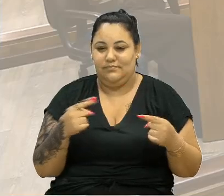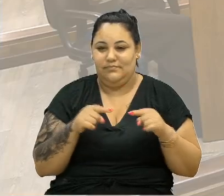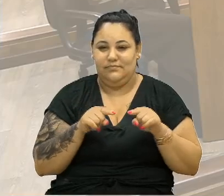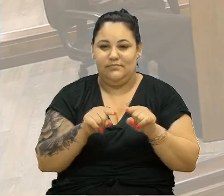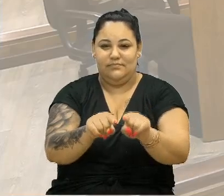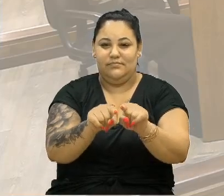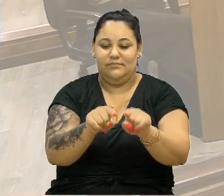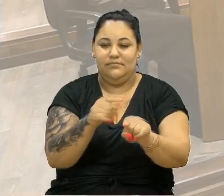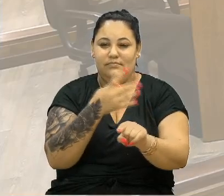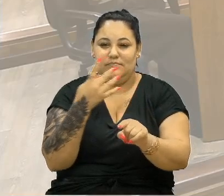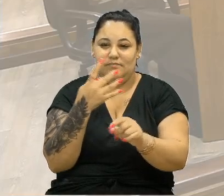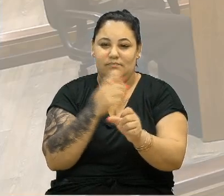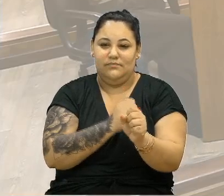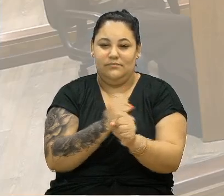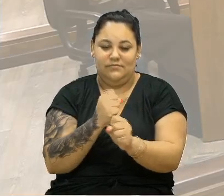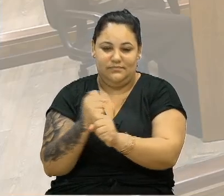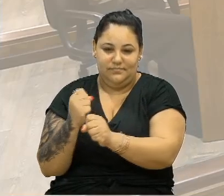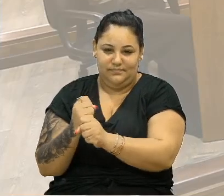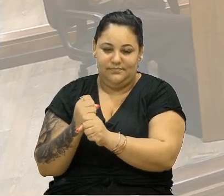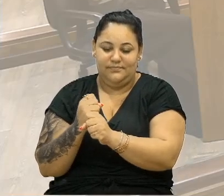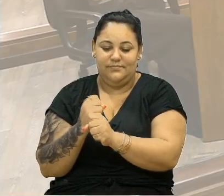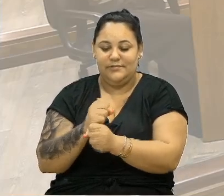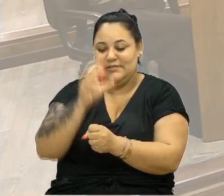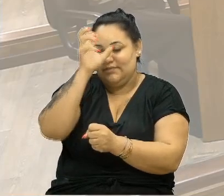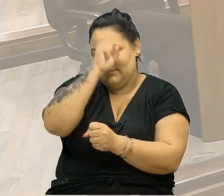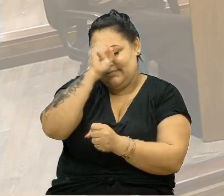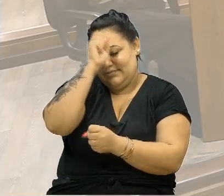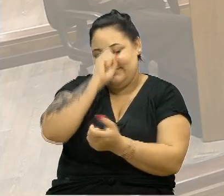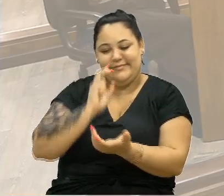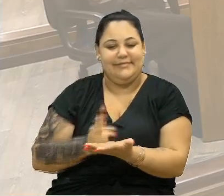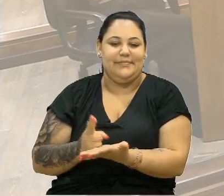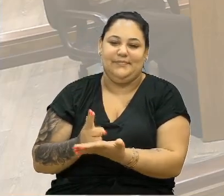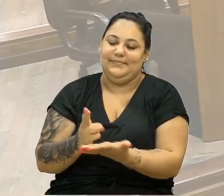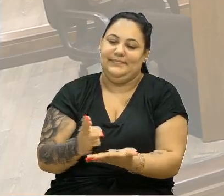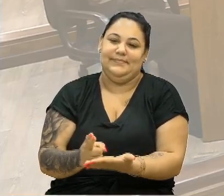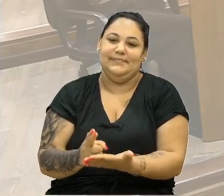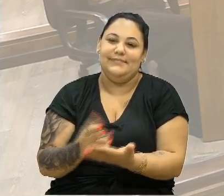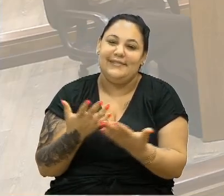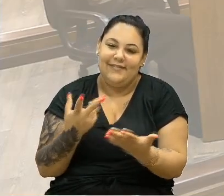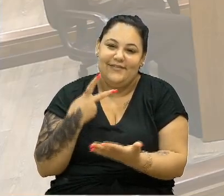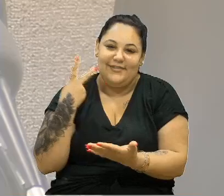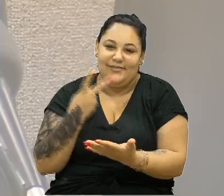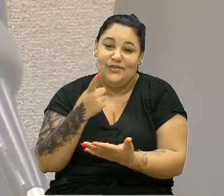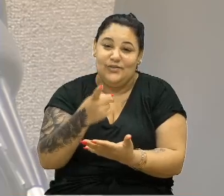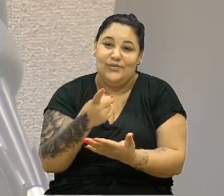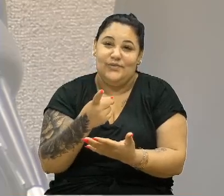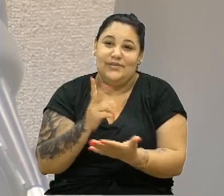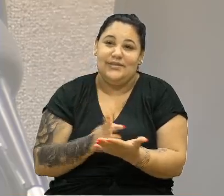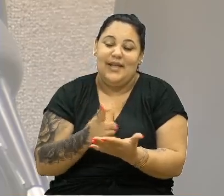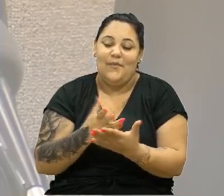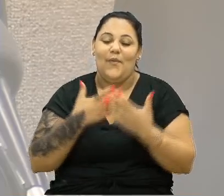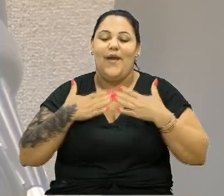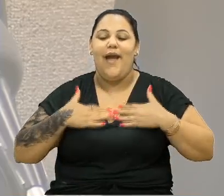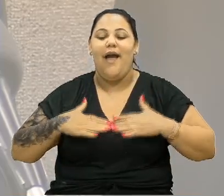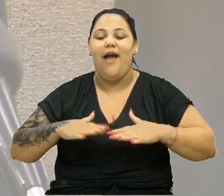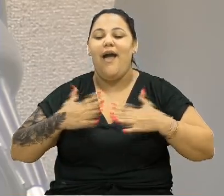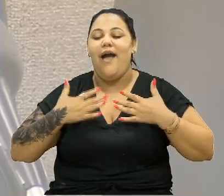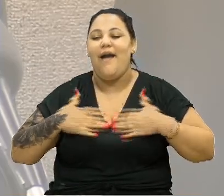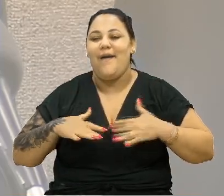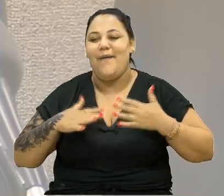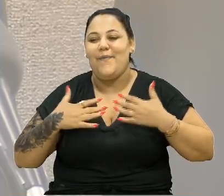4 anos. A gente sempre aprende, né, vereador? E o senhor sempre na sua tranquilidade, no